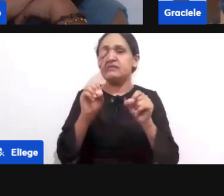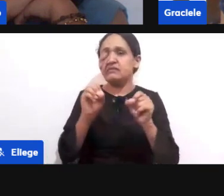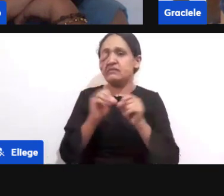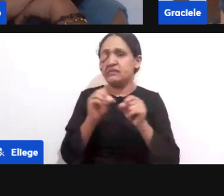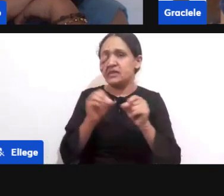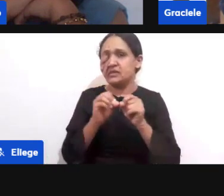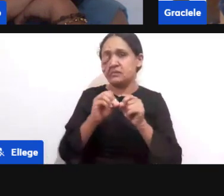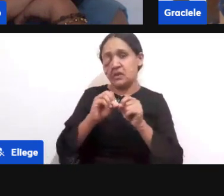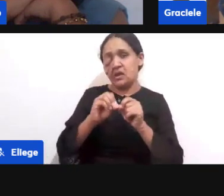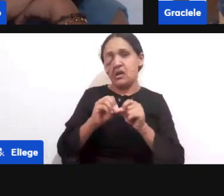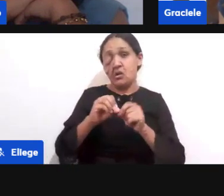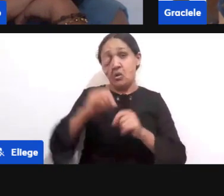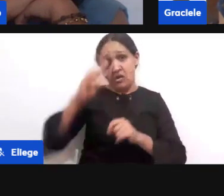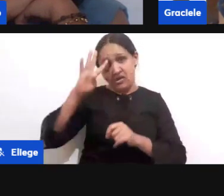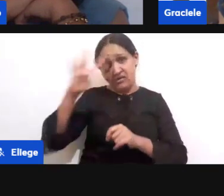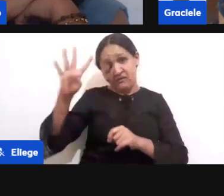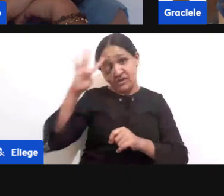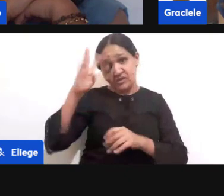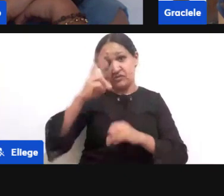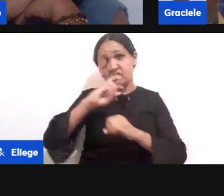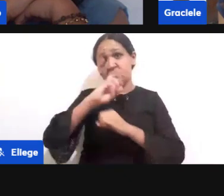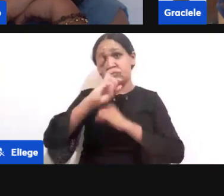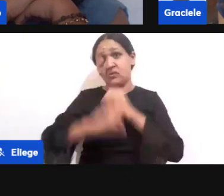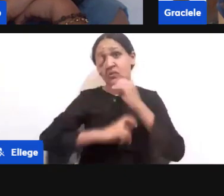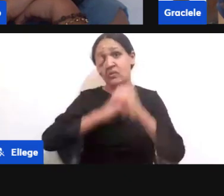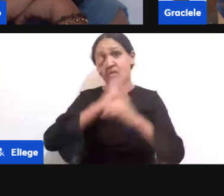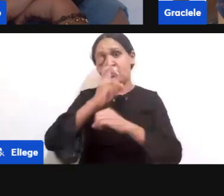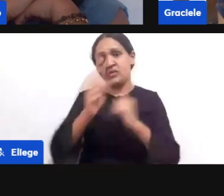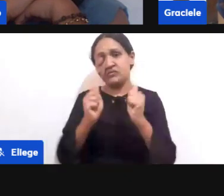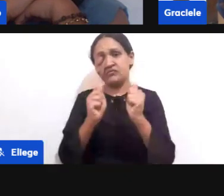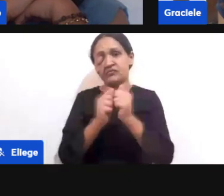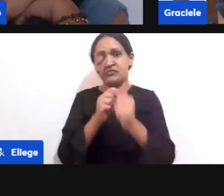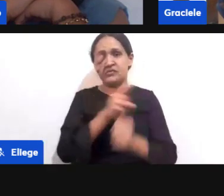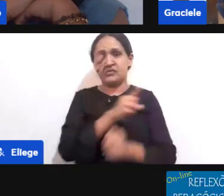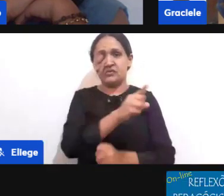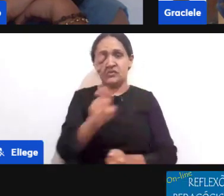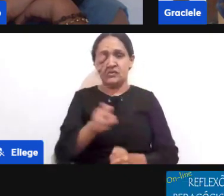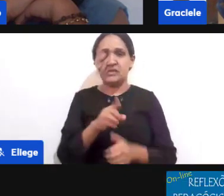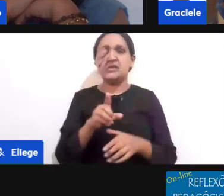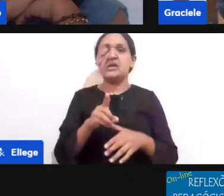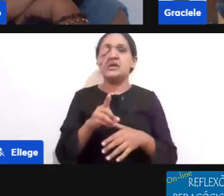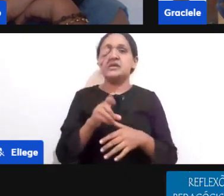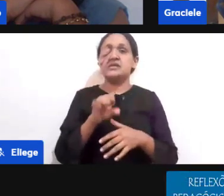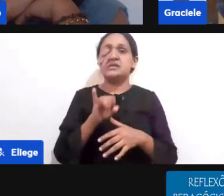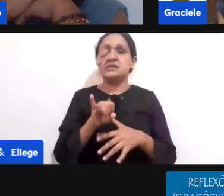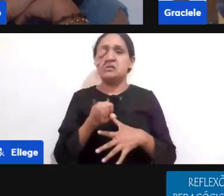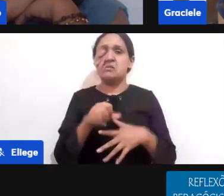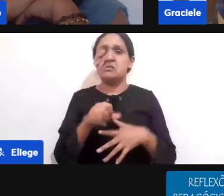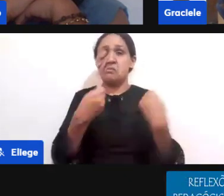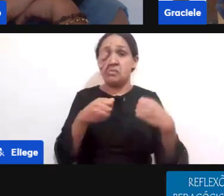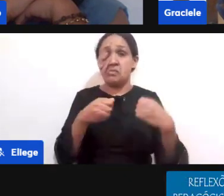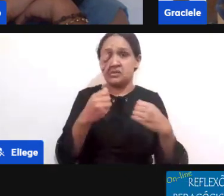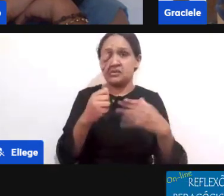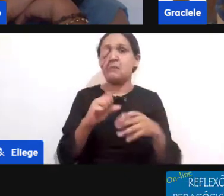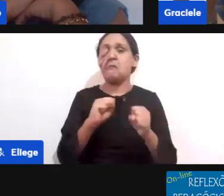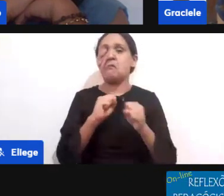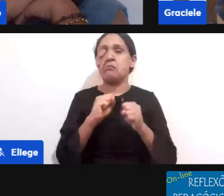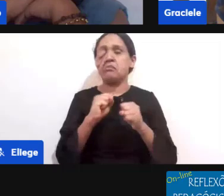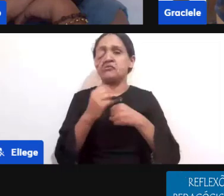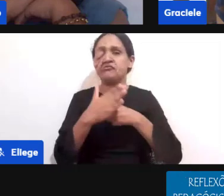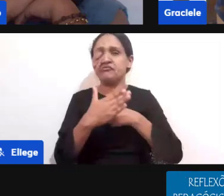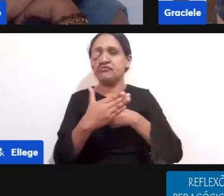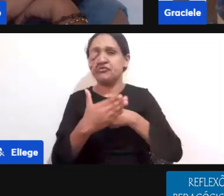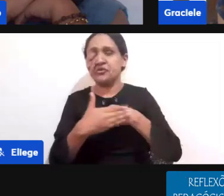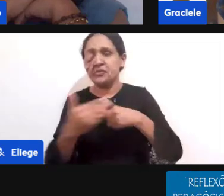reflexão online aqui com vocês. Nos colocamos à disposição de todos, pelos